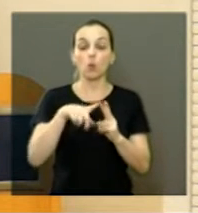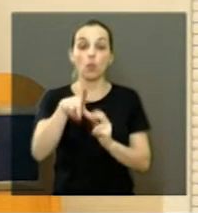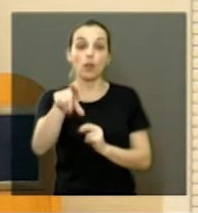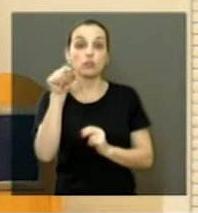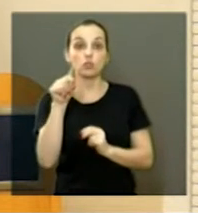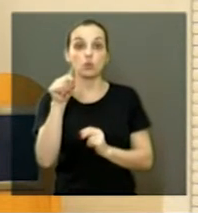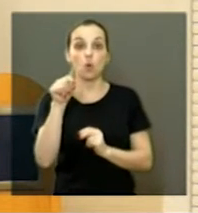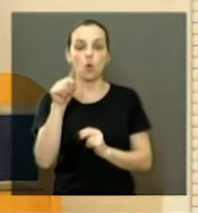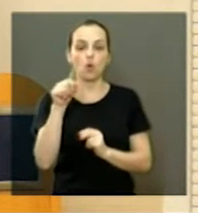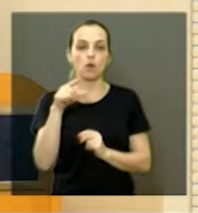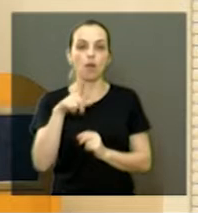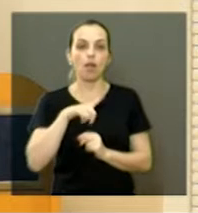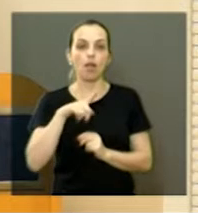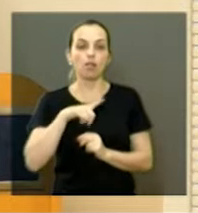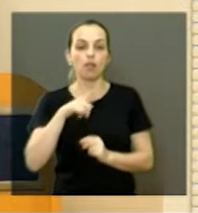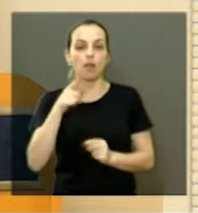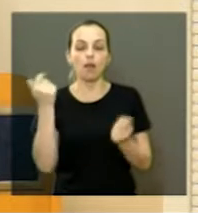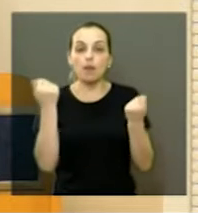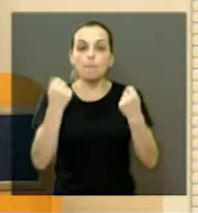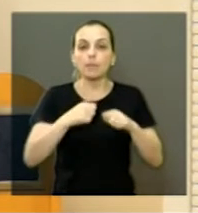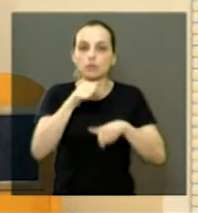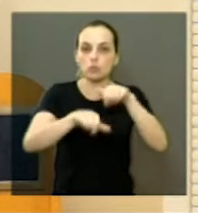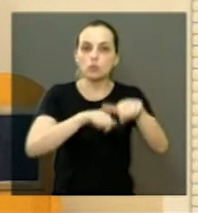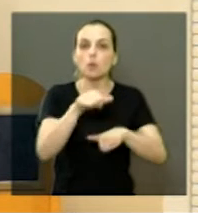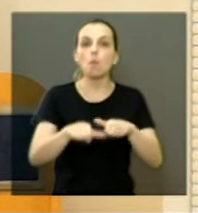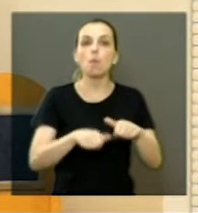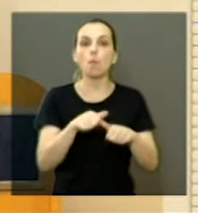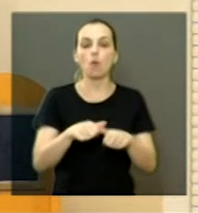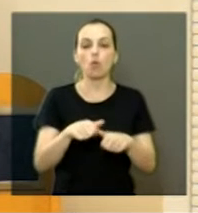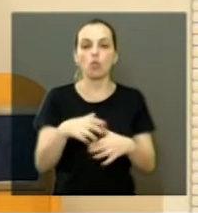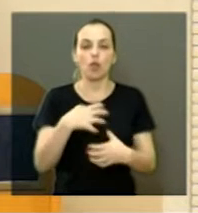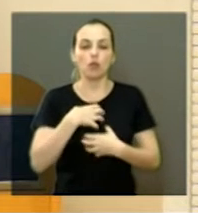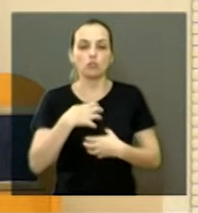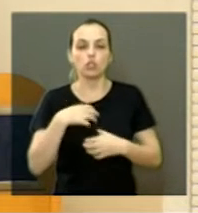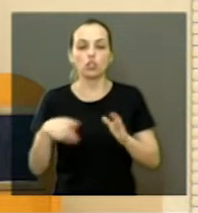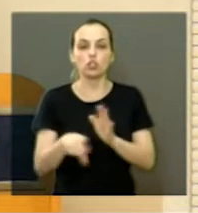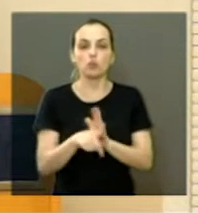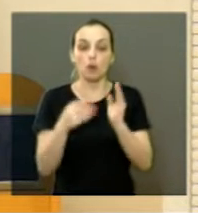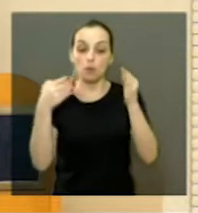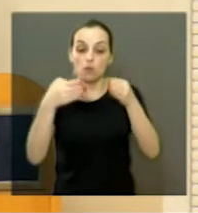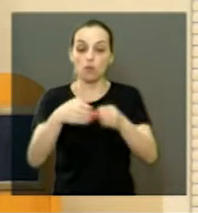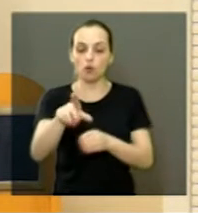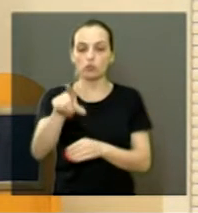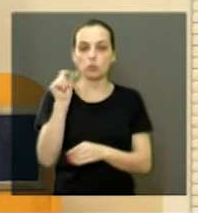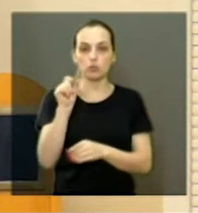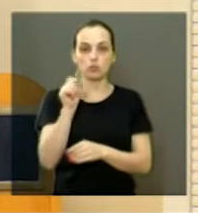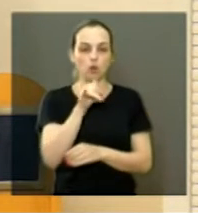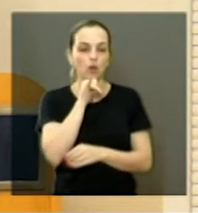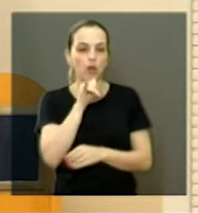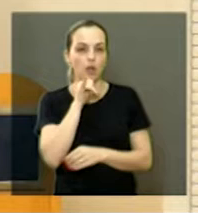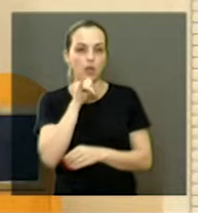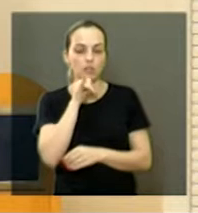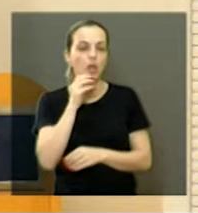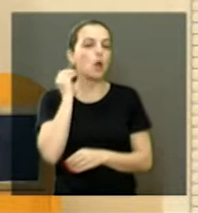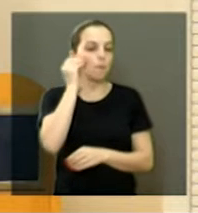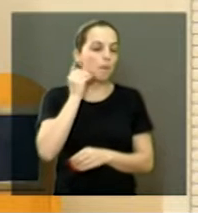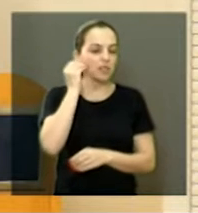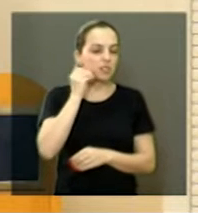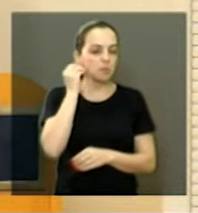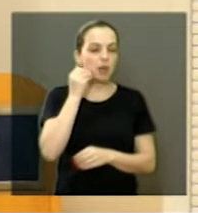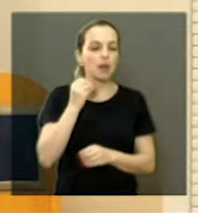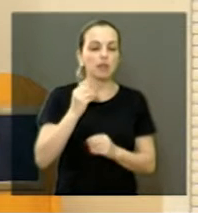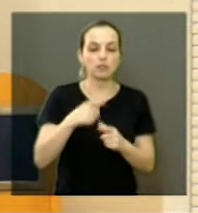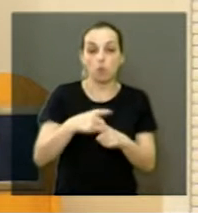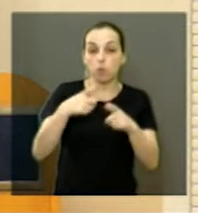arbitrária ter o poder de mudar a realidade e focar uma escolha por exemplo escolher uma experiência plena e